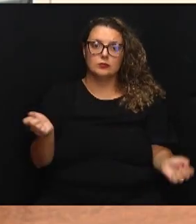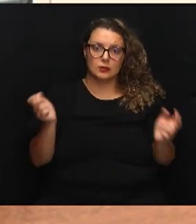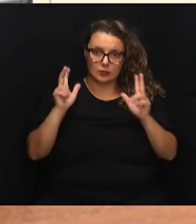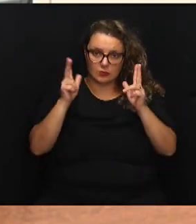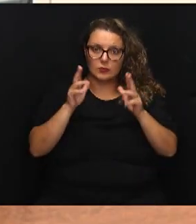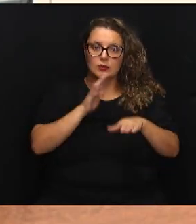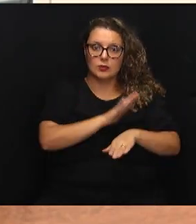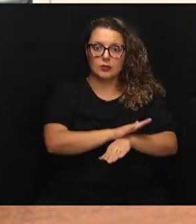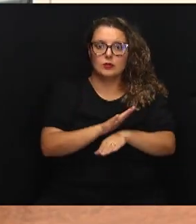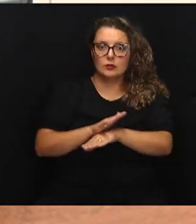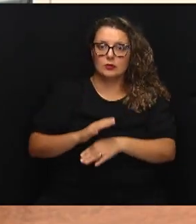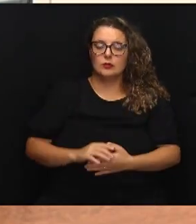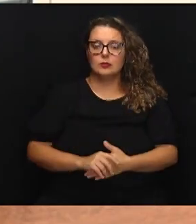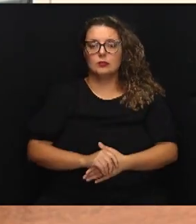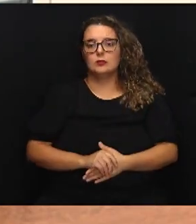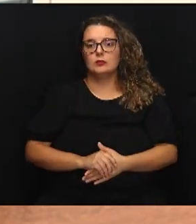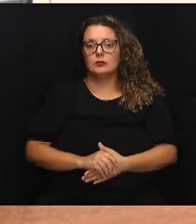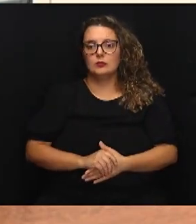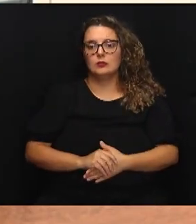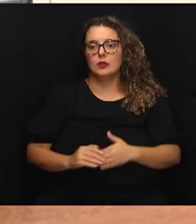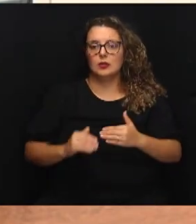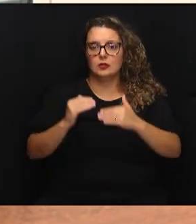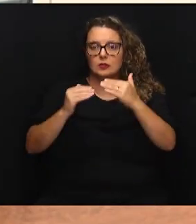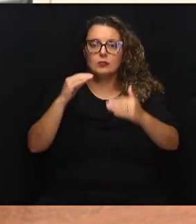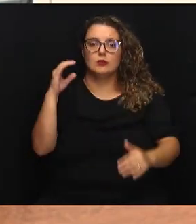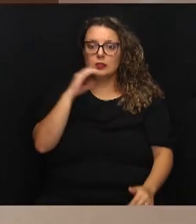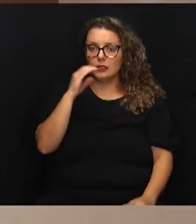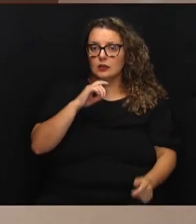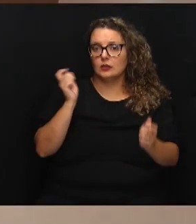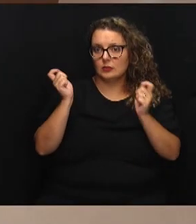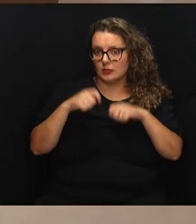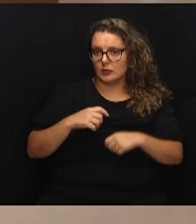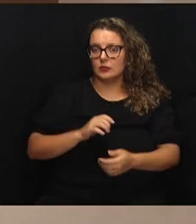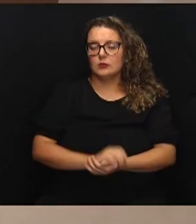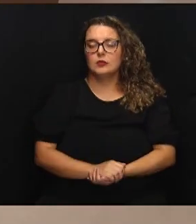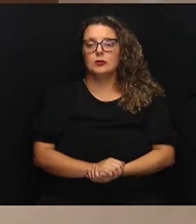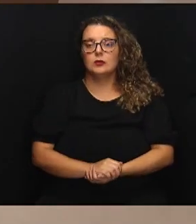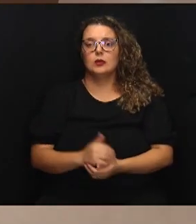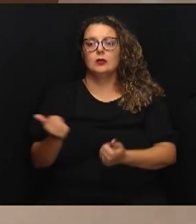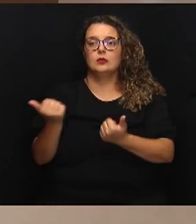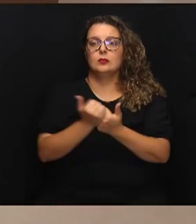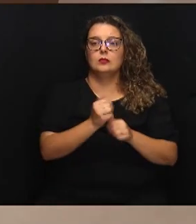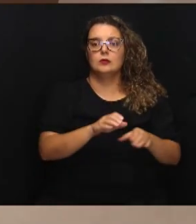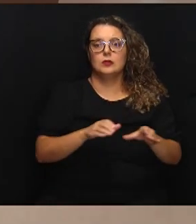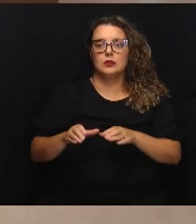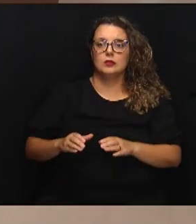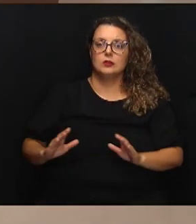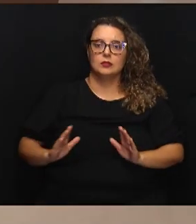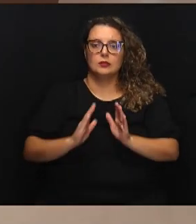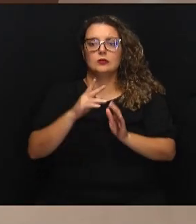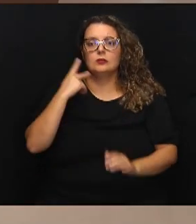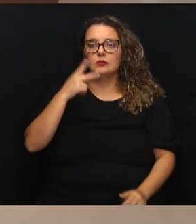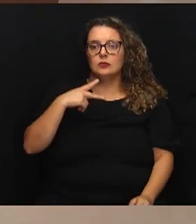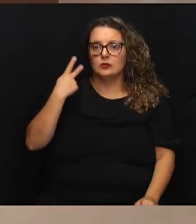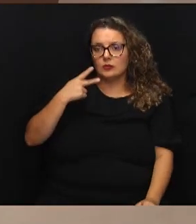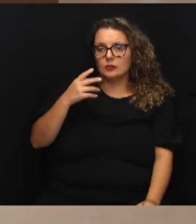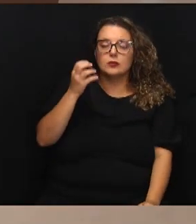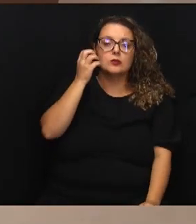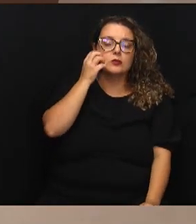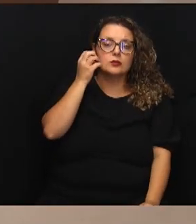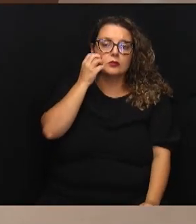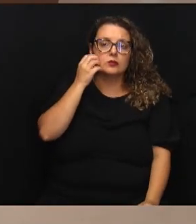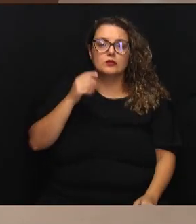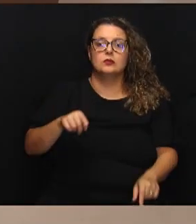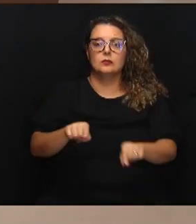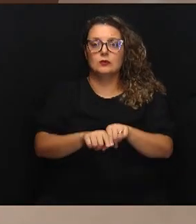estar ajudando para que se desenvolva o mais rápido possível. O vice-coordenador da Frente Parlamentar, o vereador Igor Diego,